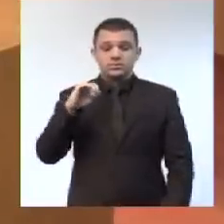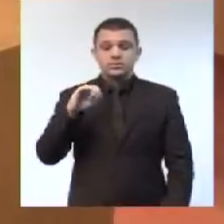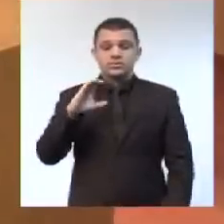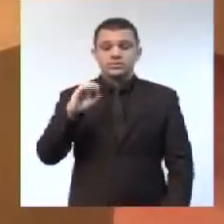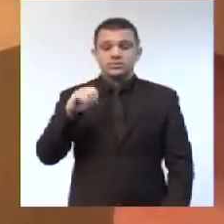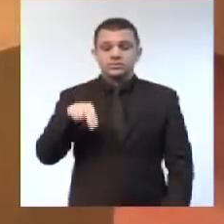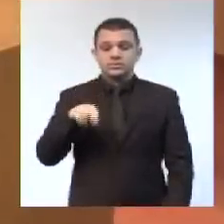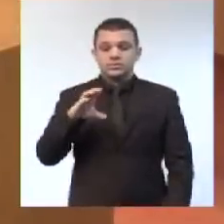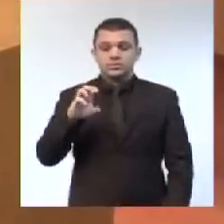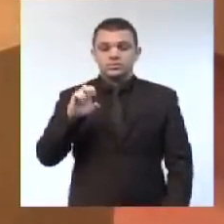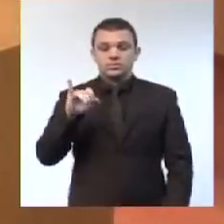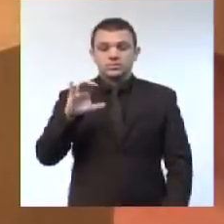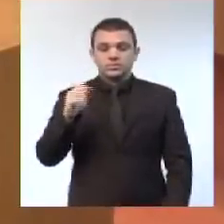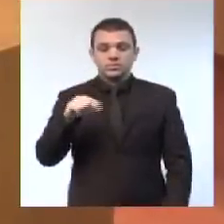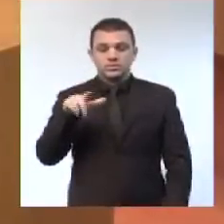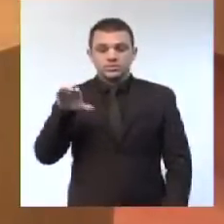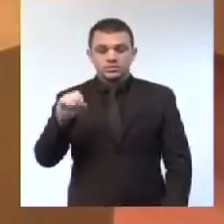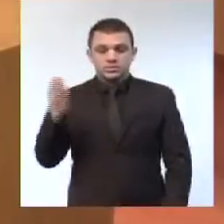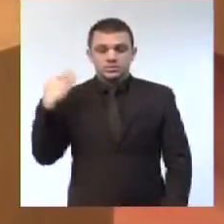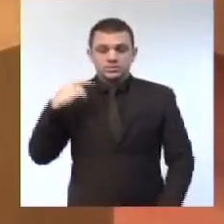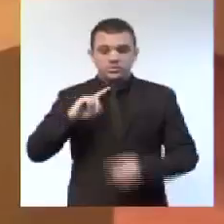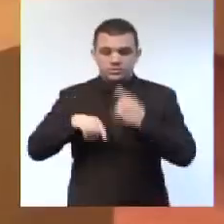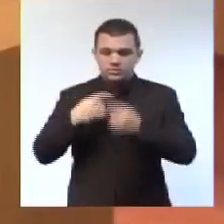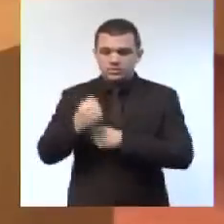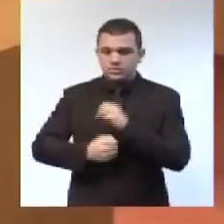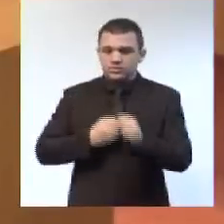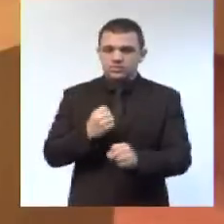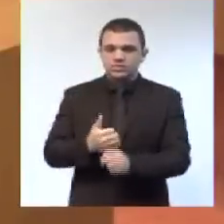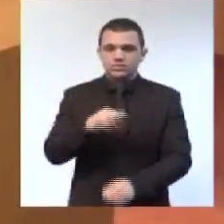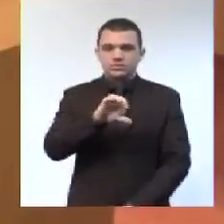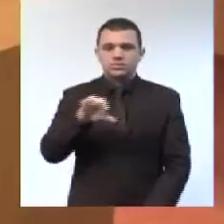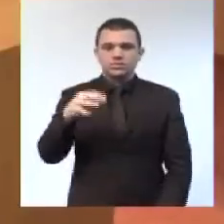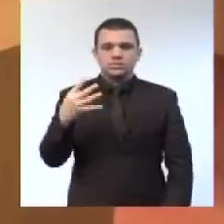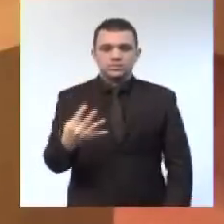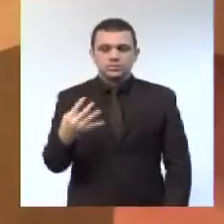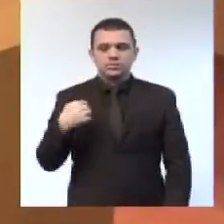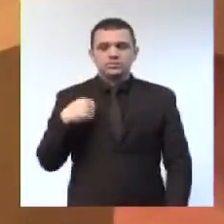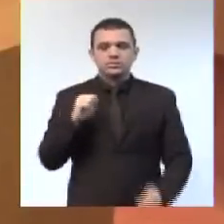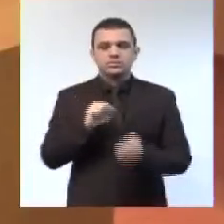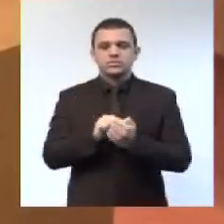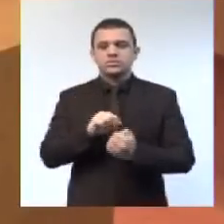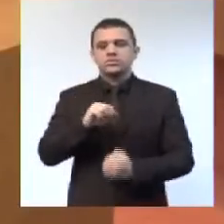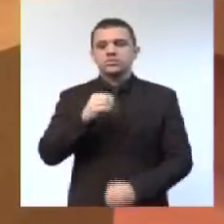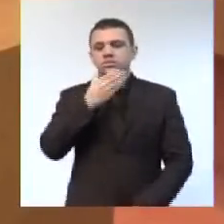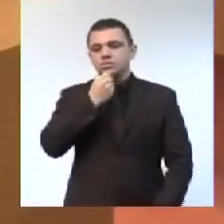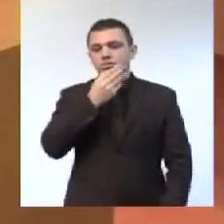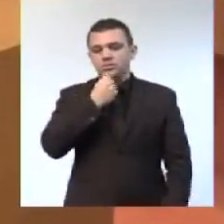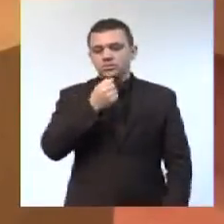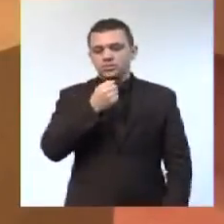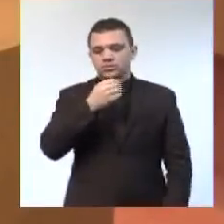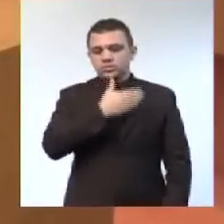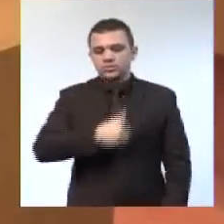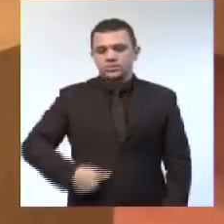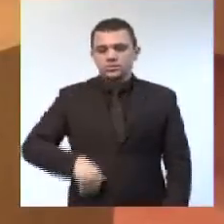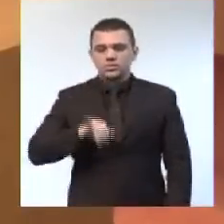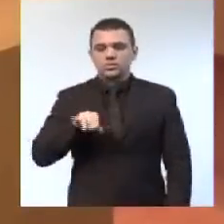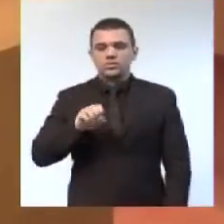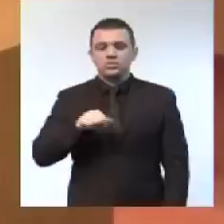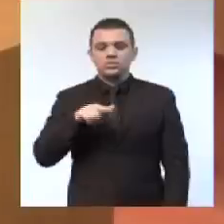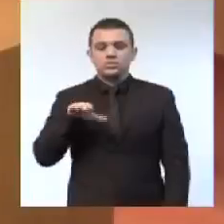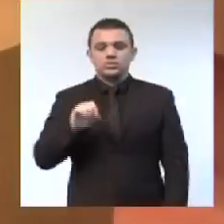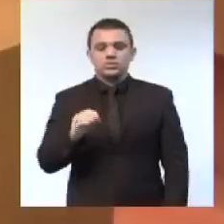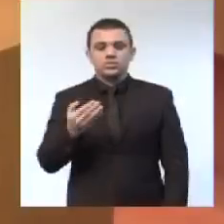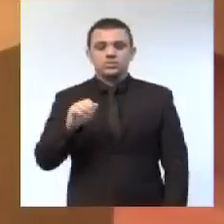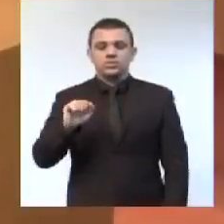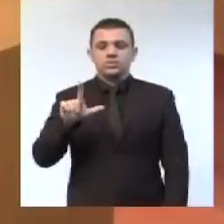94 da eleição do João Alberto, deputado federal, e depois eu fui coordenar uma região de 12 municípios,